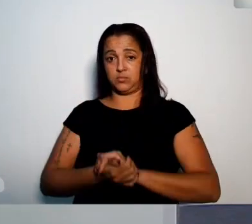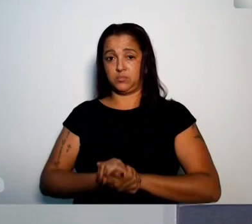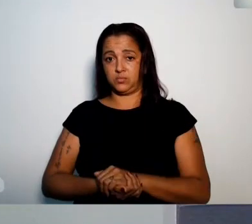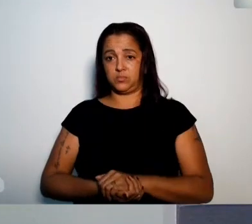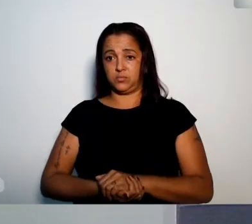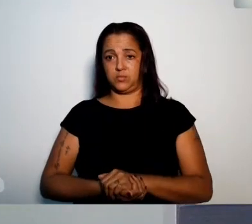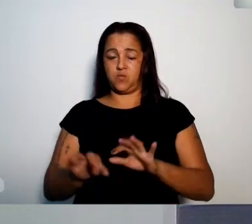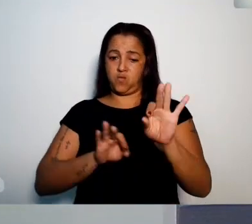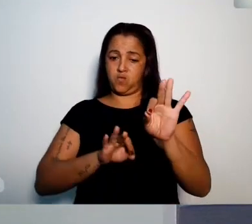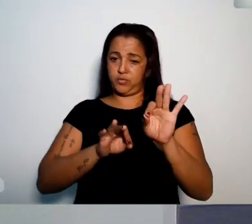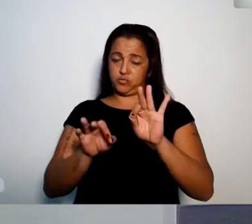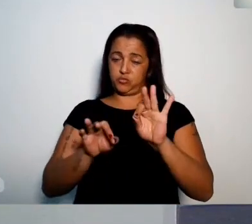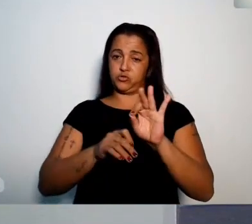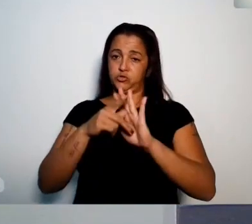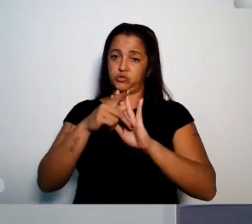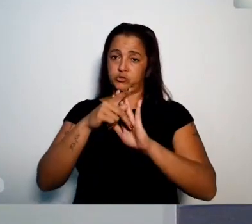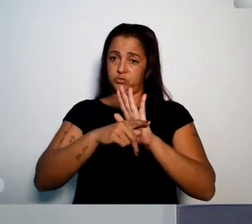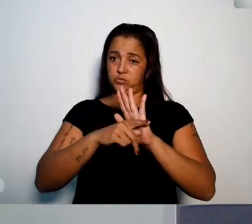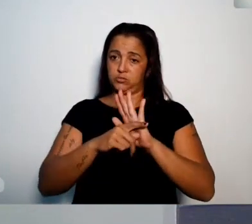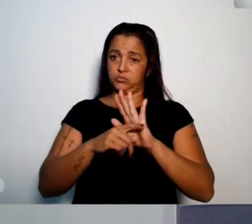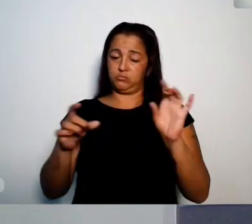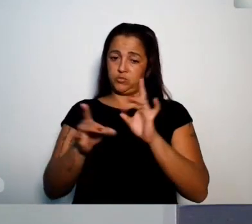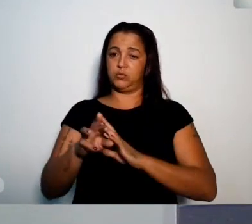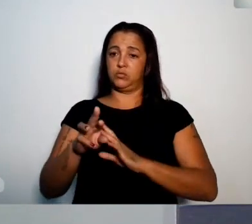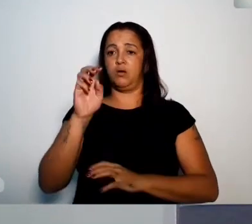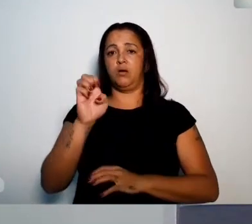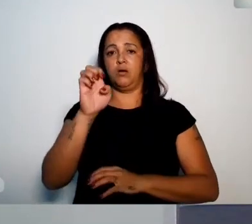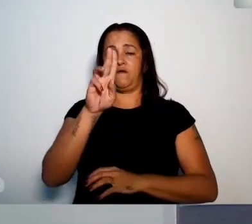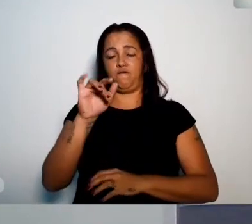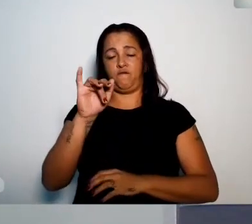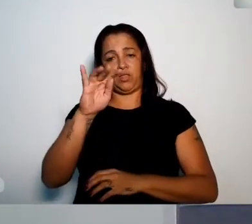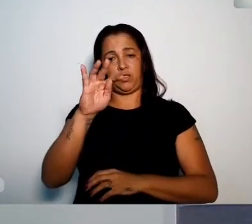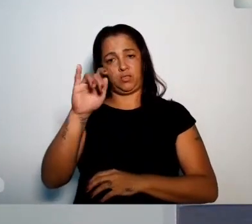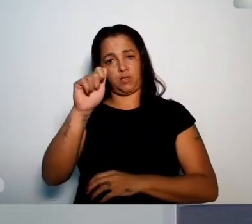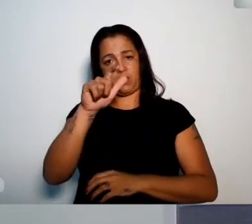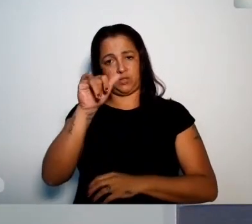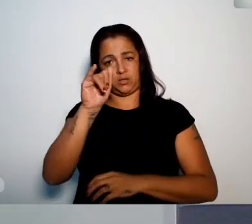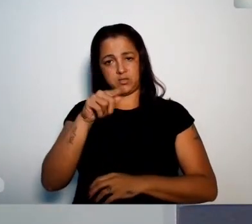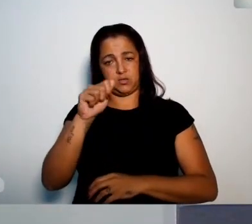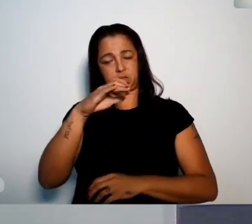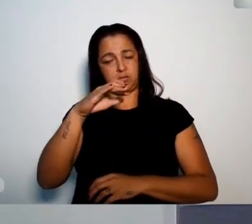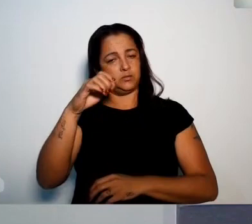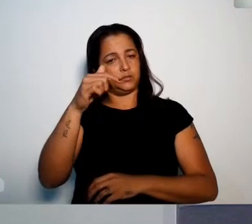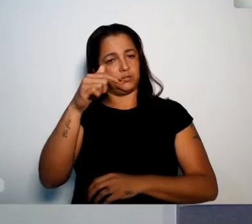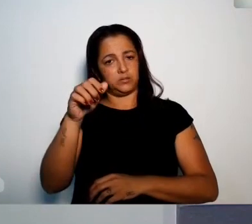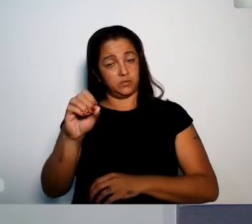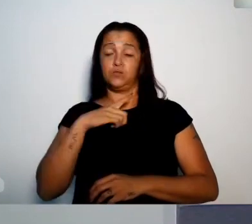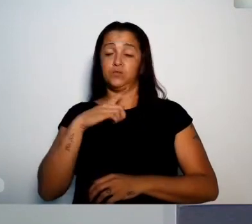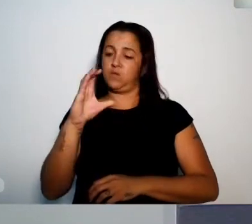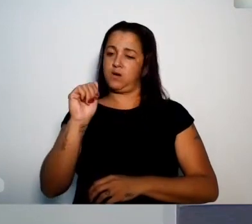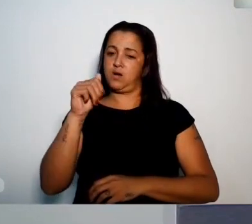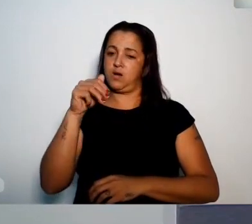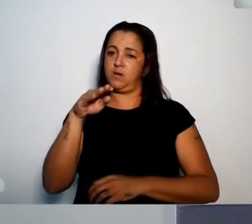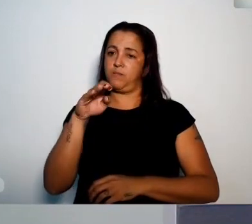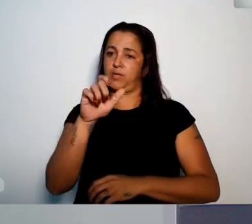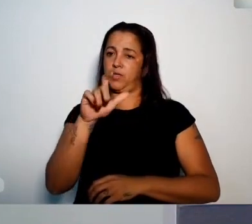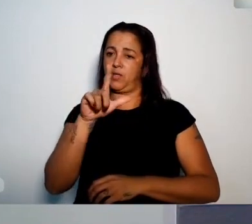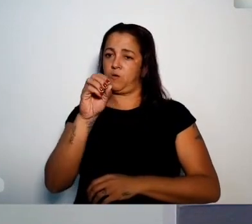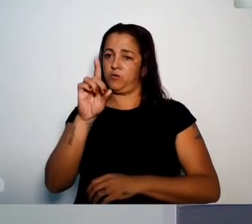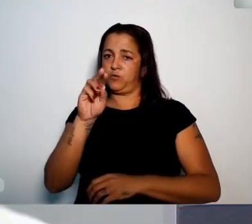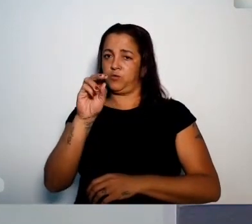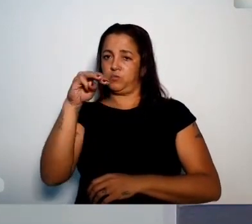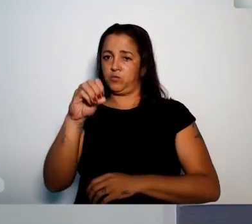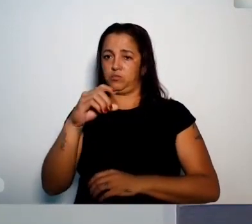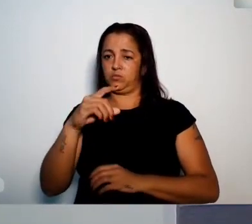da revitalização do camelódromo. Nós pedimos também ao Pardini, demos sugestão, que